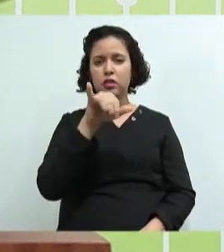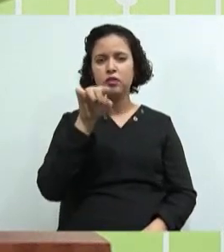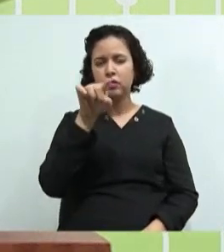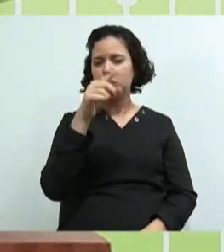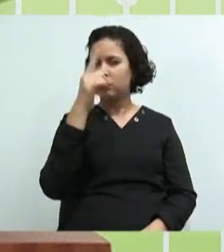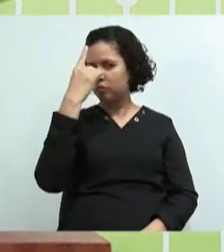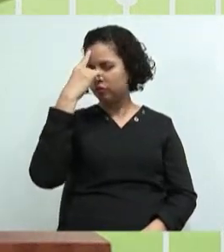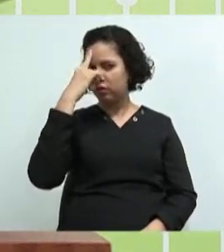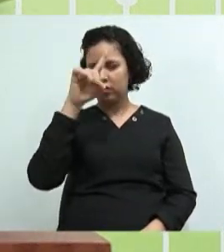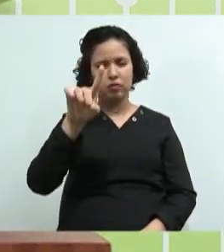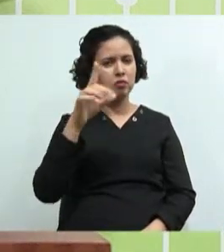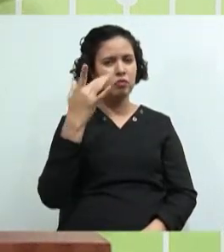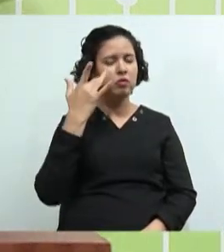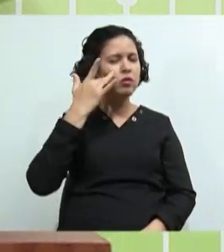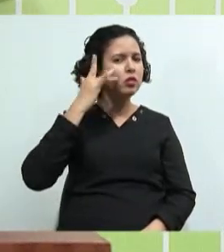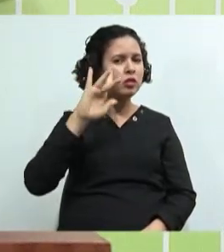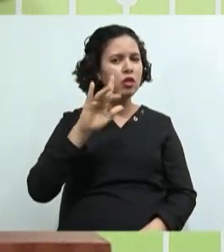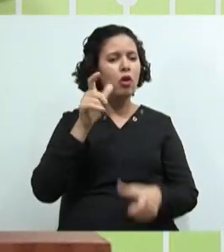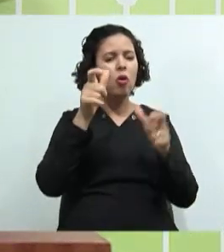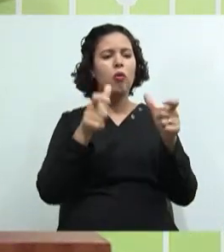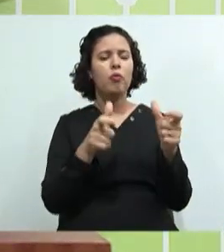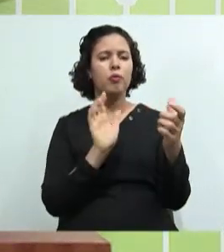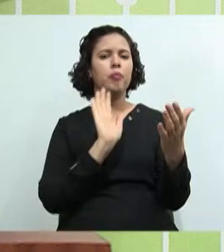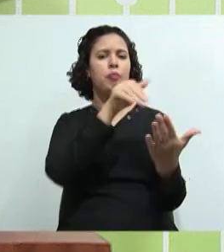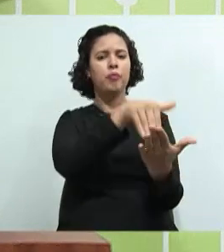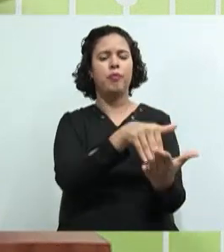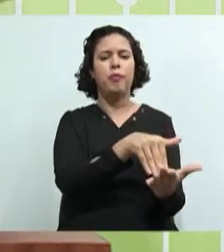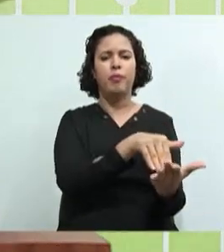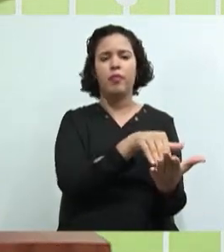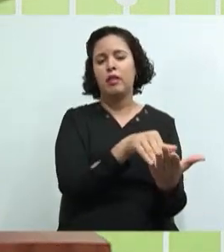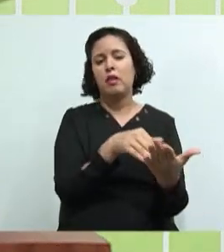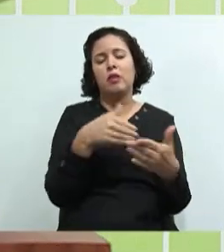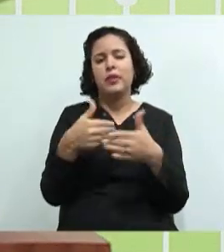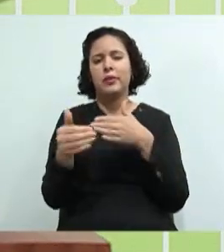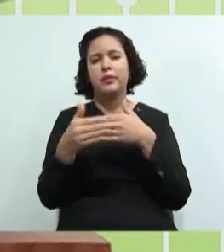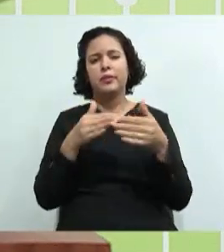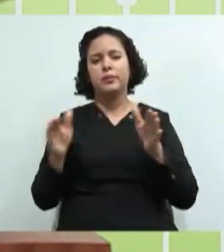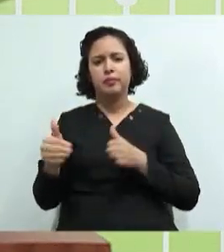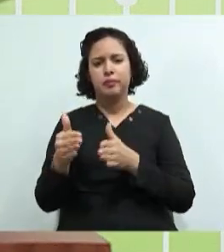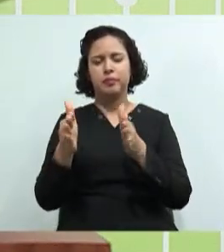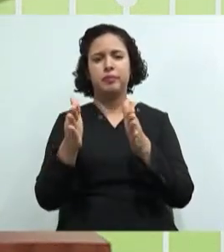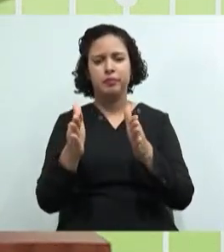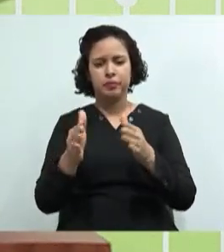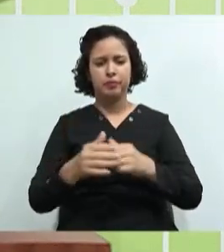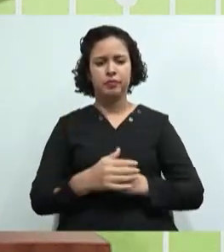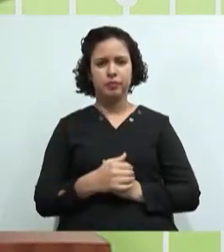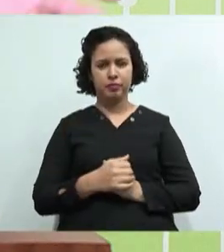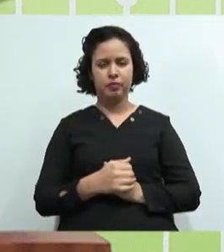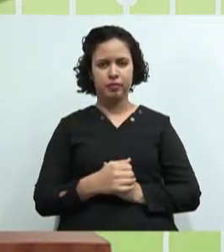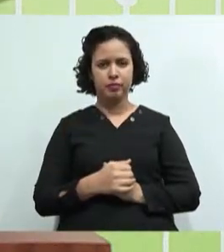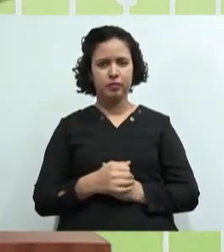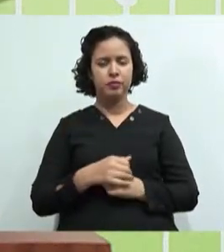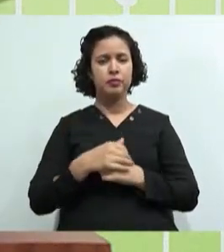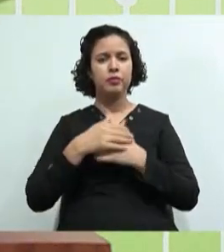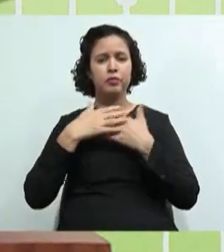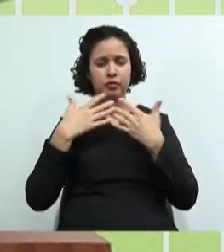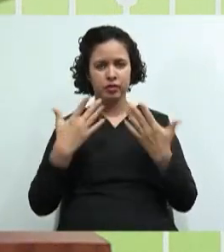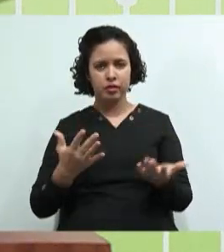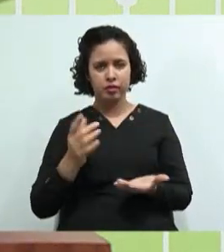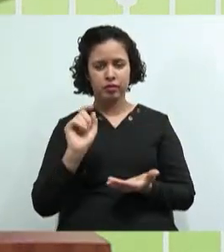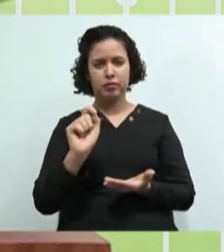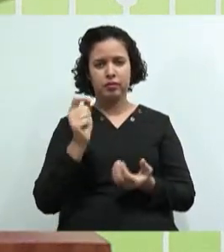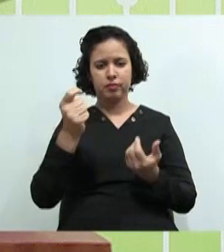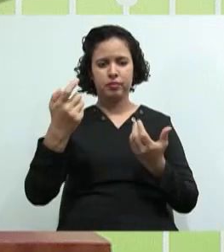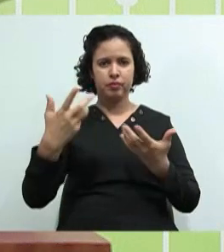quer chegar, qualquer caminho serve. Né? Alice estava lá naquele País das Maravilhas e chegou no meio de uma encruzilhada